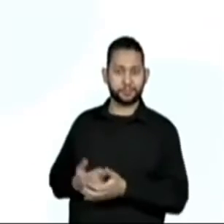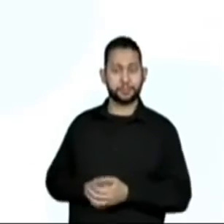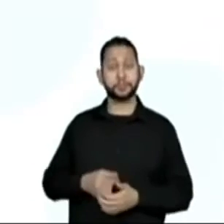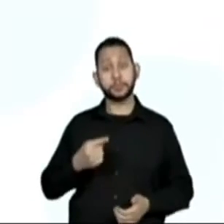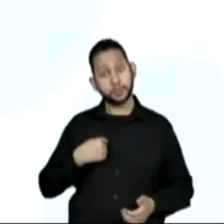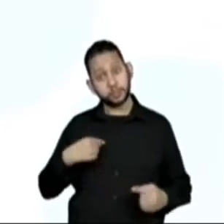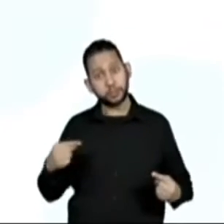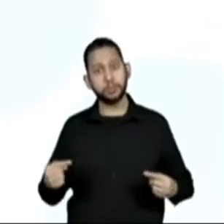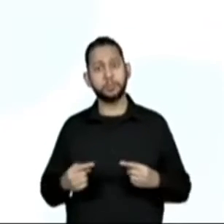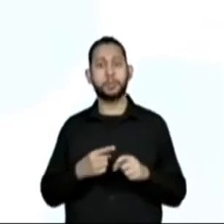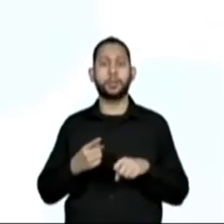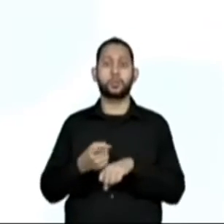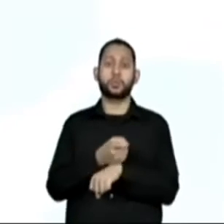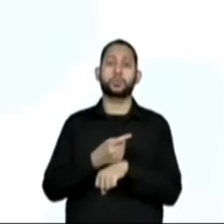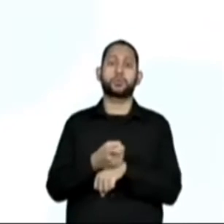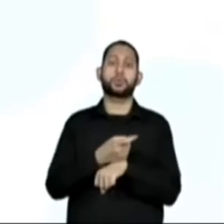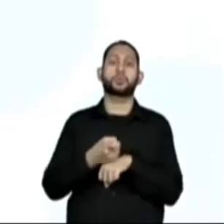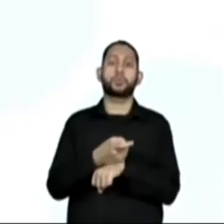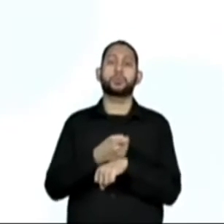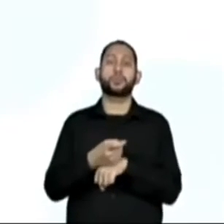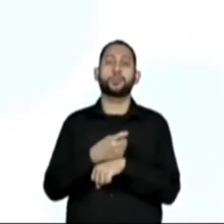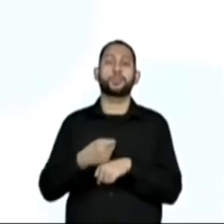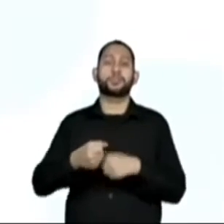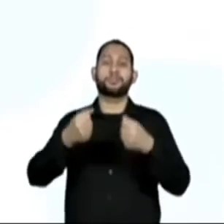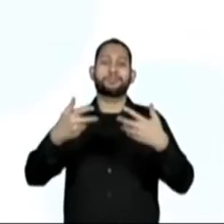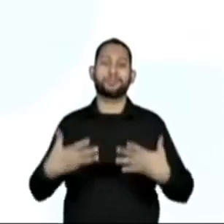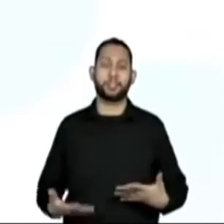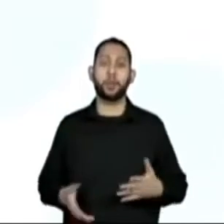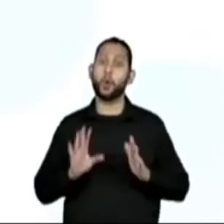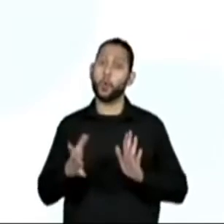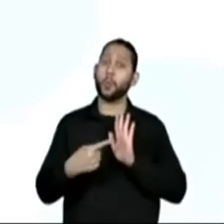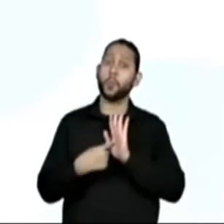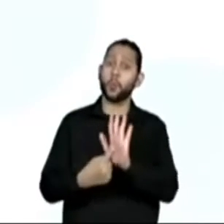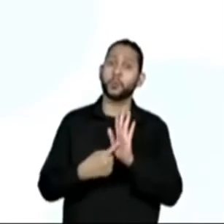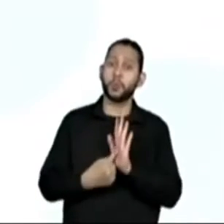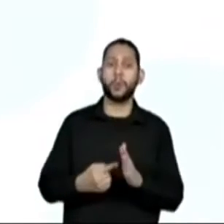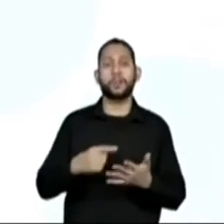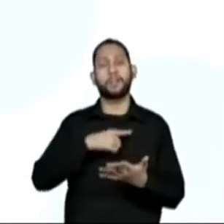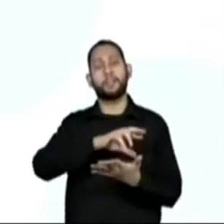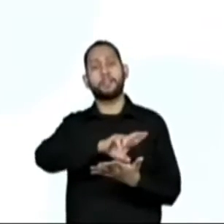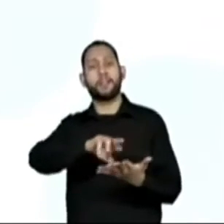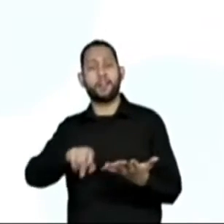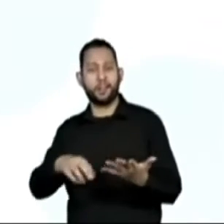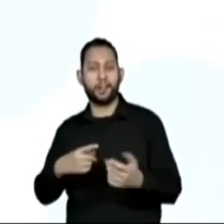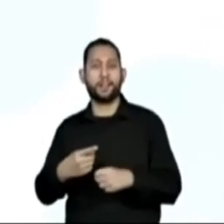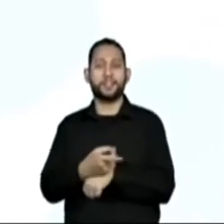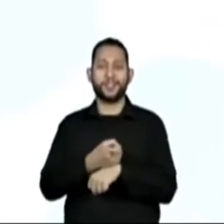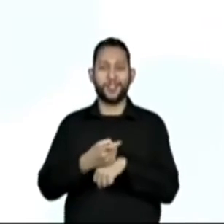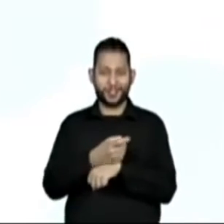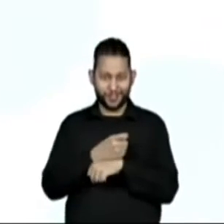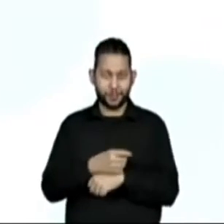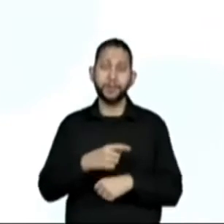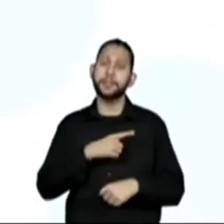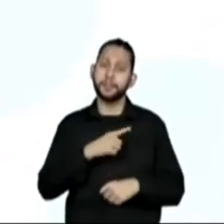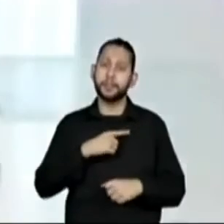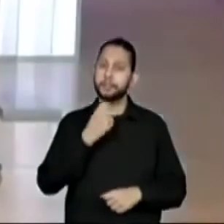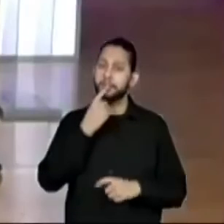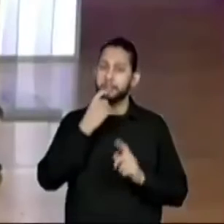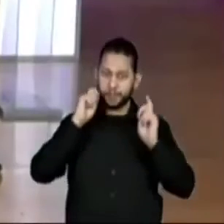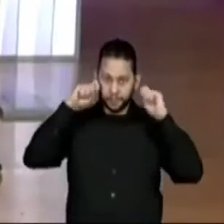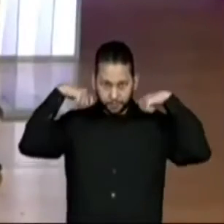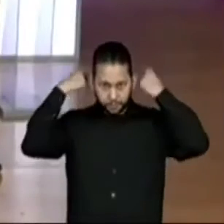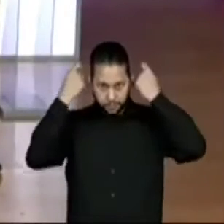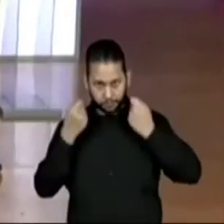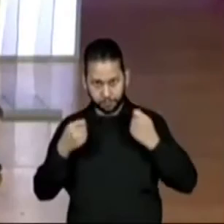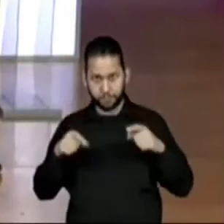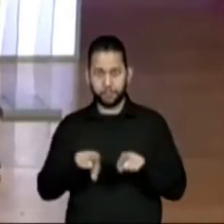usando adjetivos. Nós já observamos os adjetivos, né, na outra aula. E